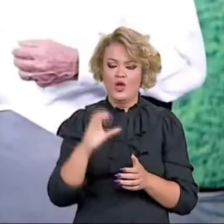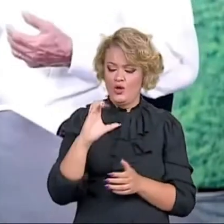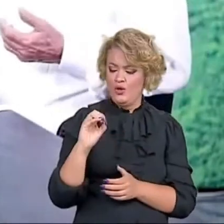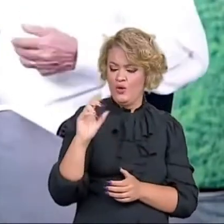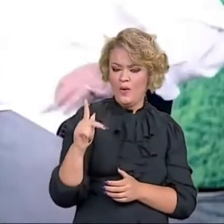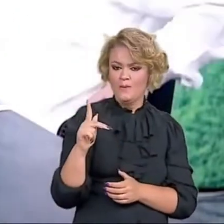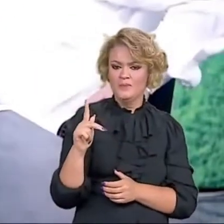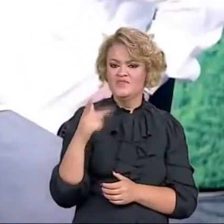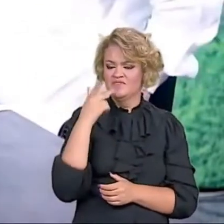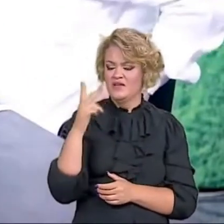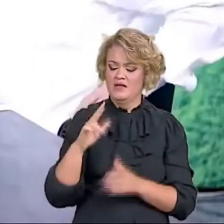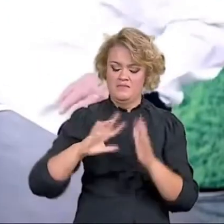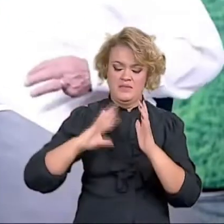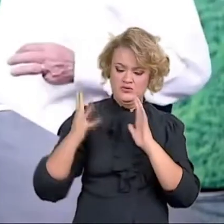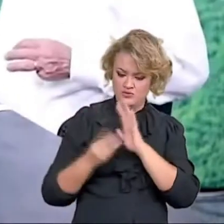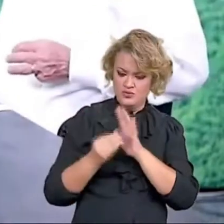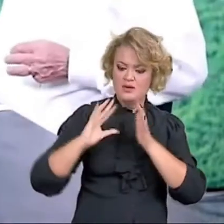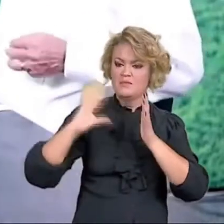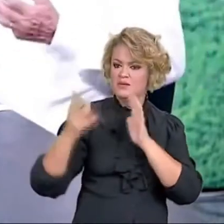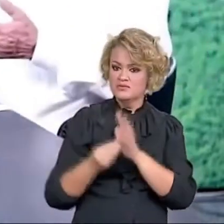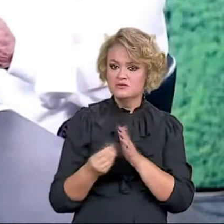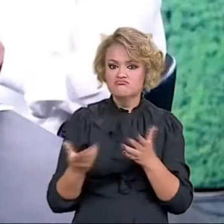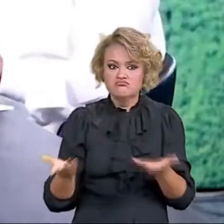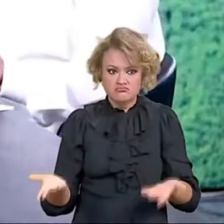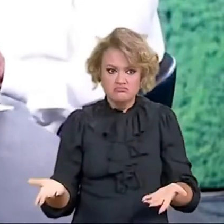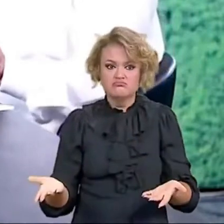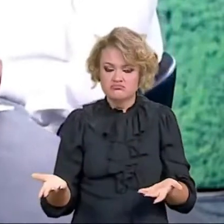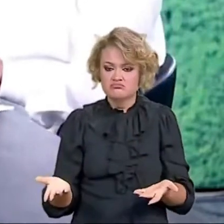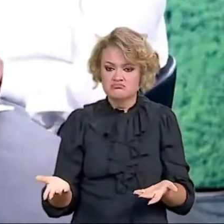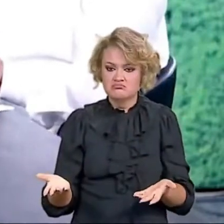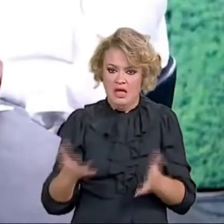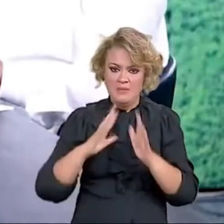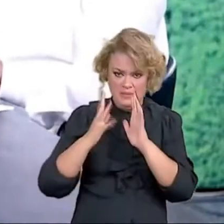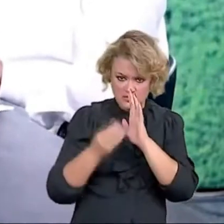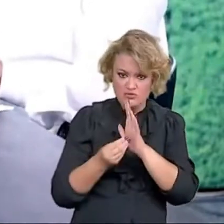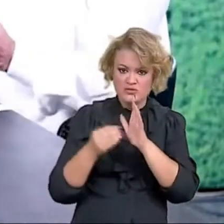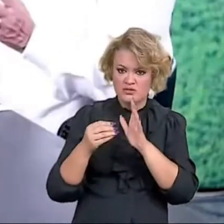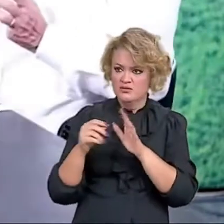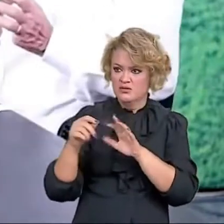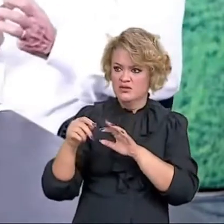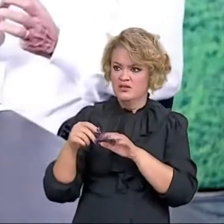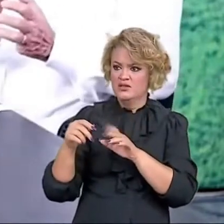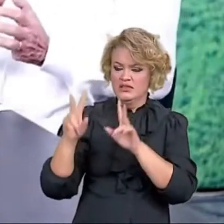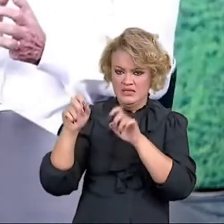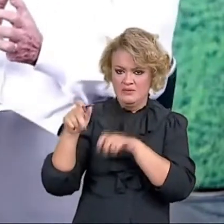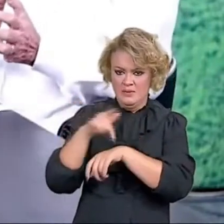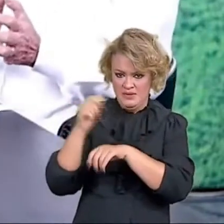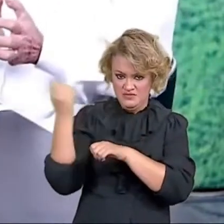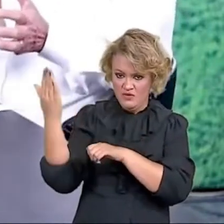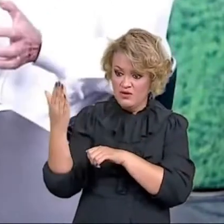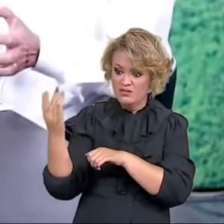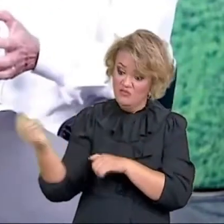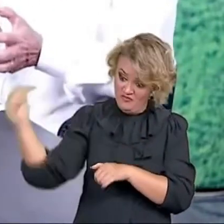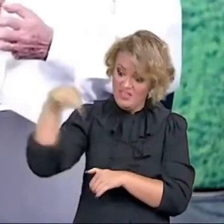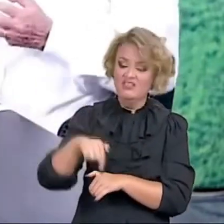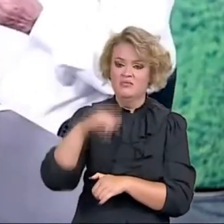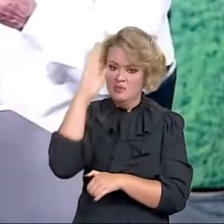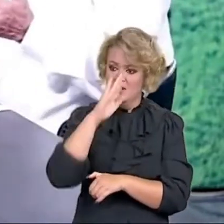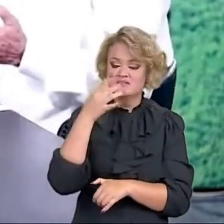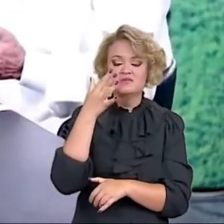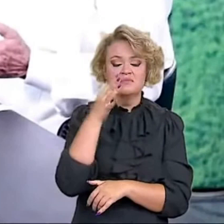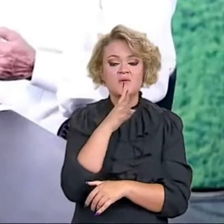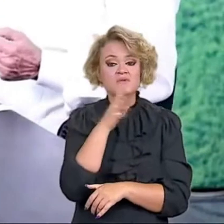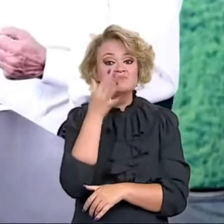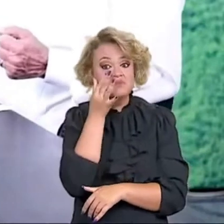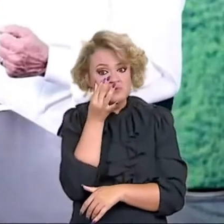Amazônia. Eu falei, então por que não fazer uma COP na Amazônia? Por que não levar o debate sobre o clima para a Amazônia